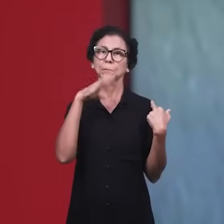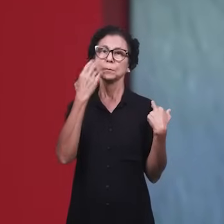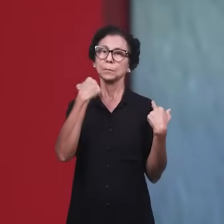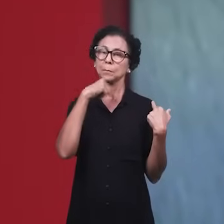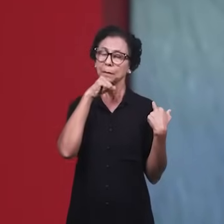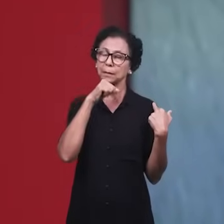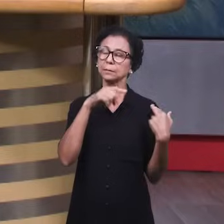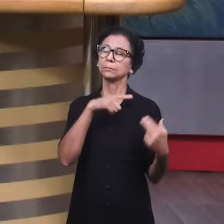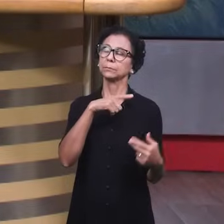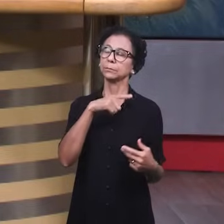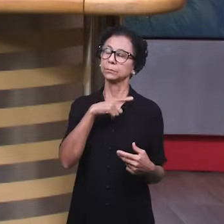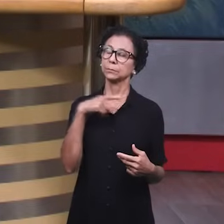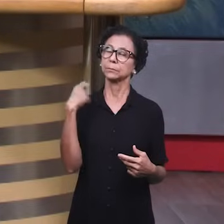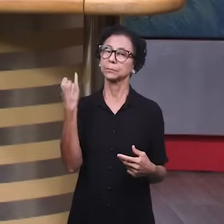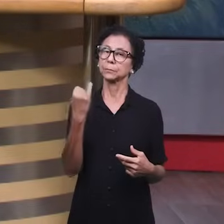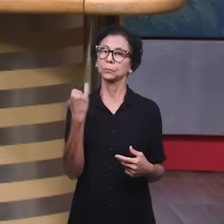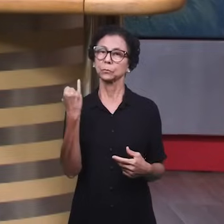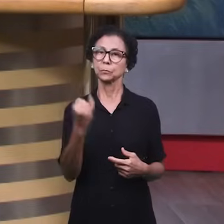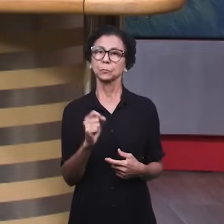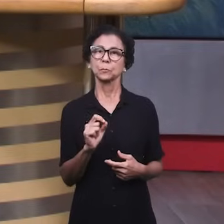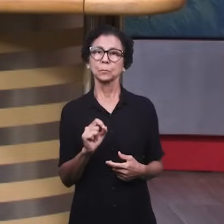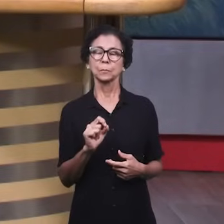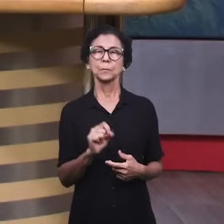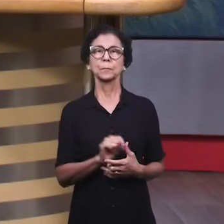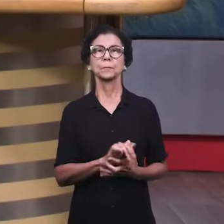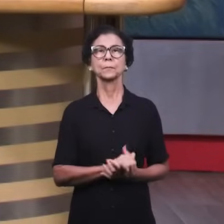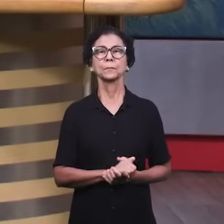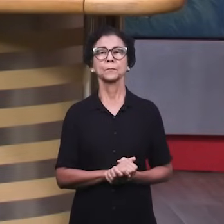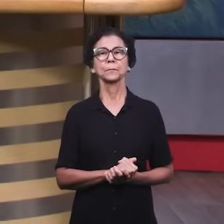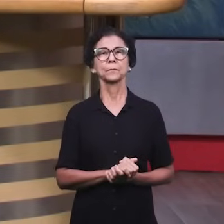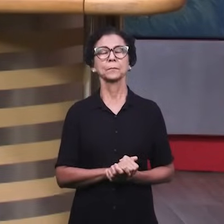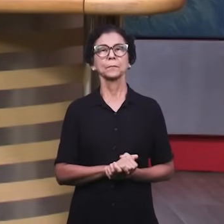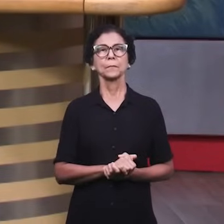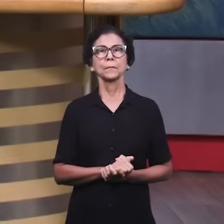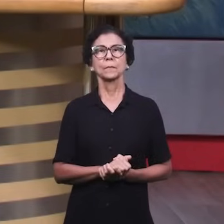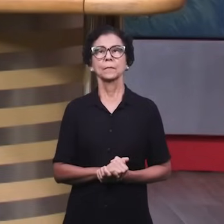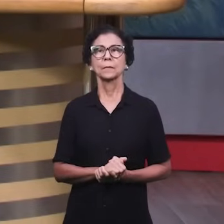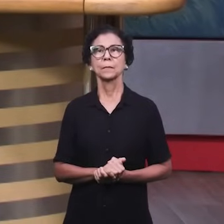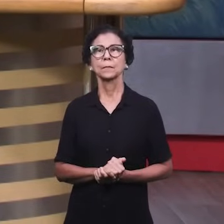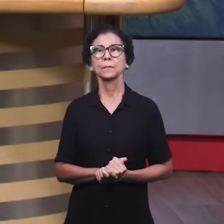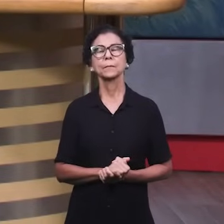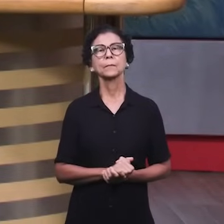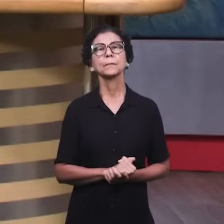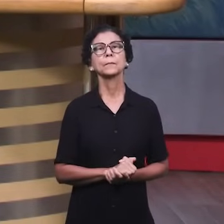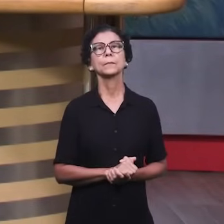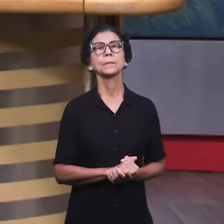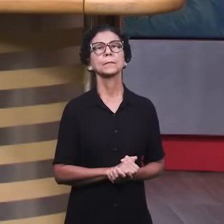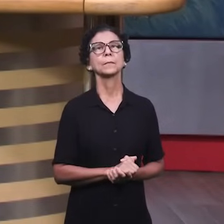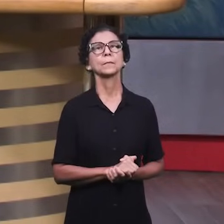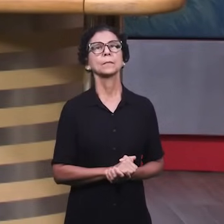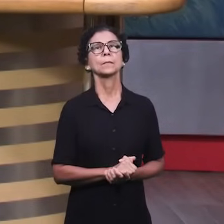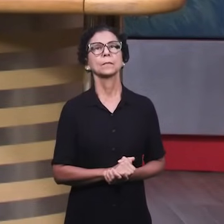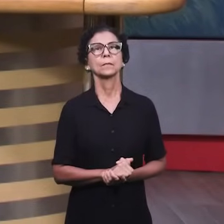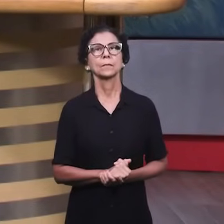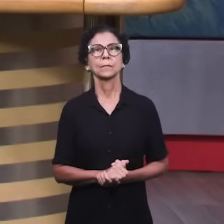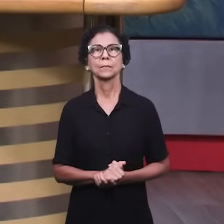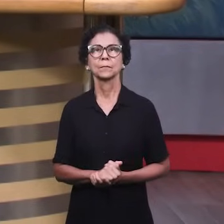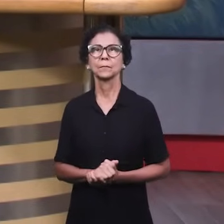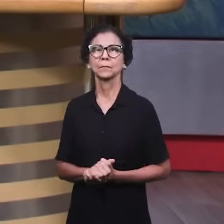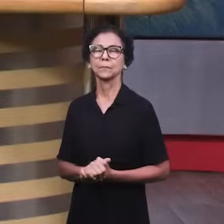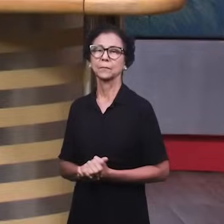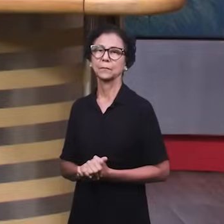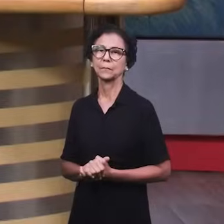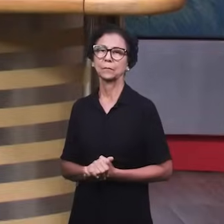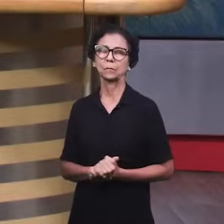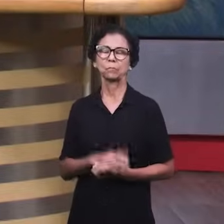pais um ponto importante que Você levantou que o Fábio falou muito bem eh e que é a nossa experiência